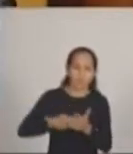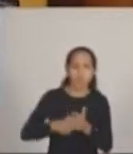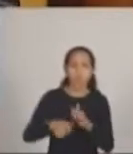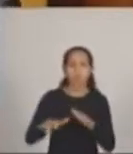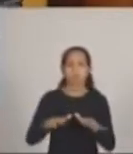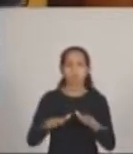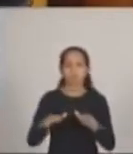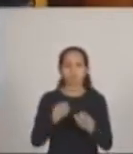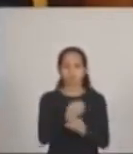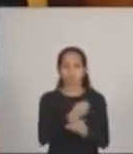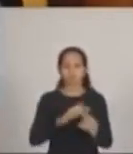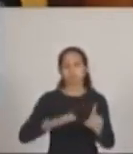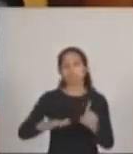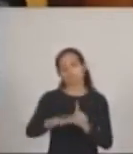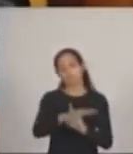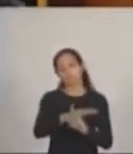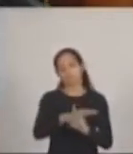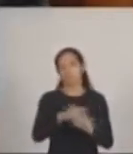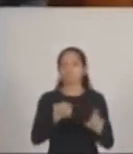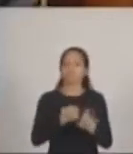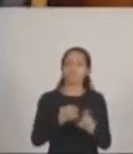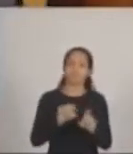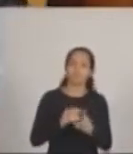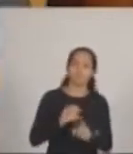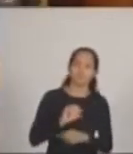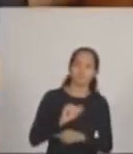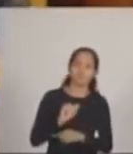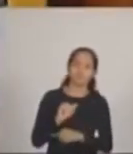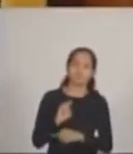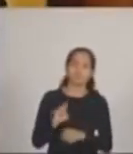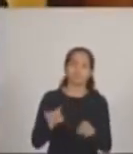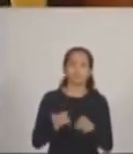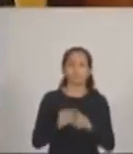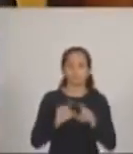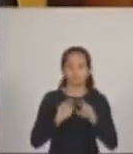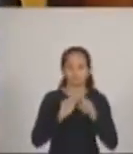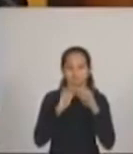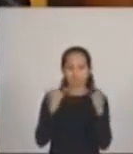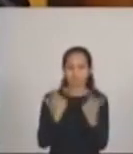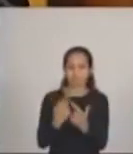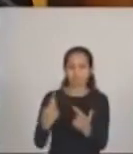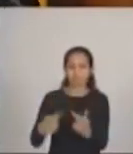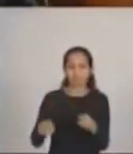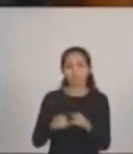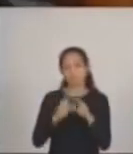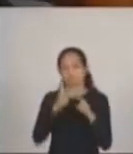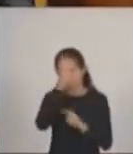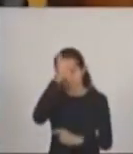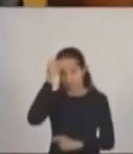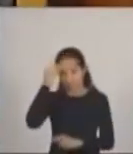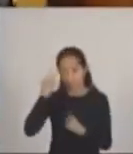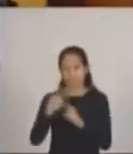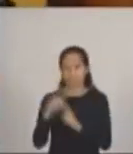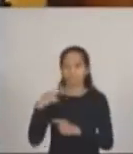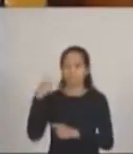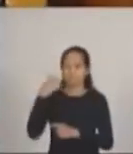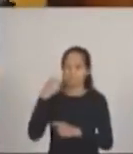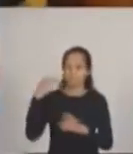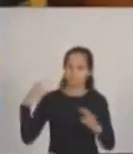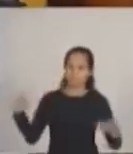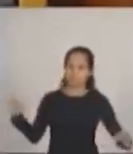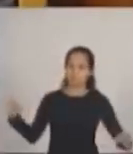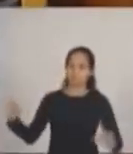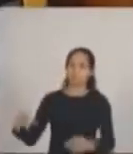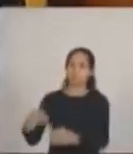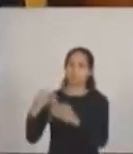da sociedade civil, por parte da OAB, por parte da Assembleia Legislativa, por parte dos prefeitos, dos vereadores, que tomaram